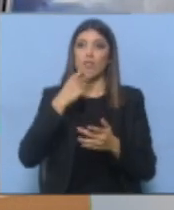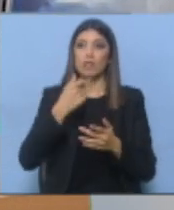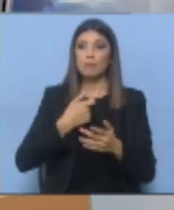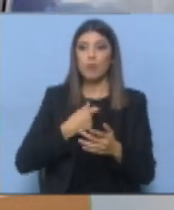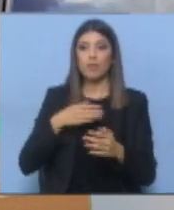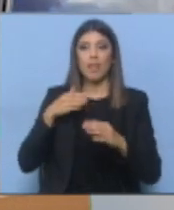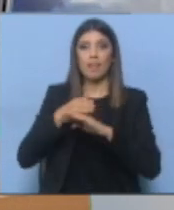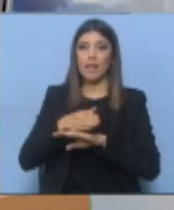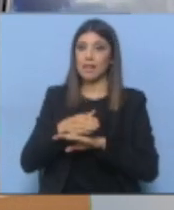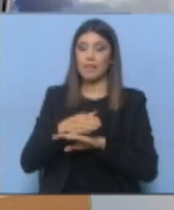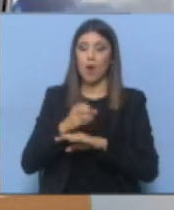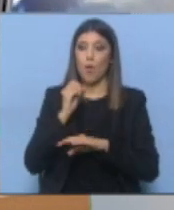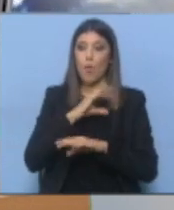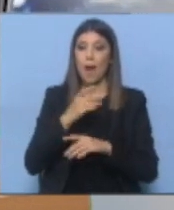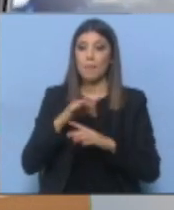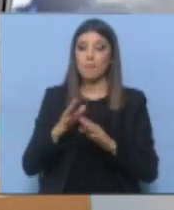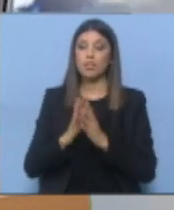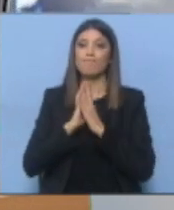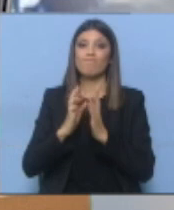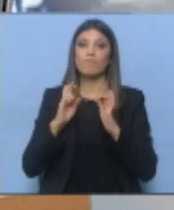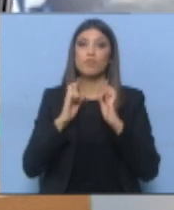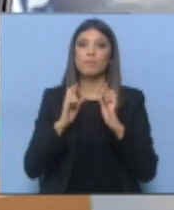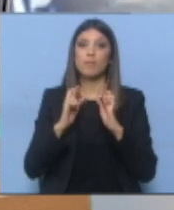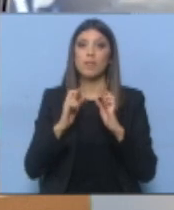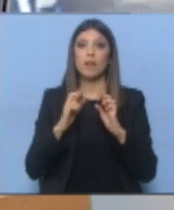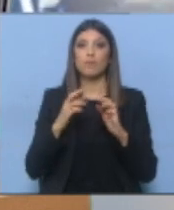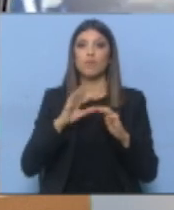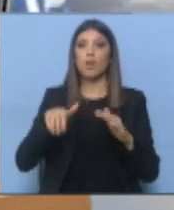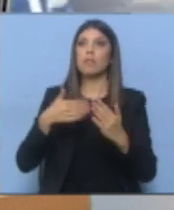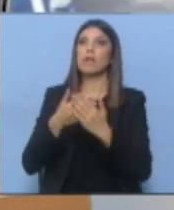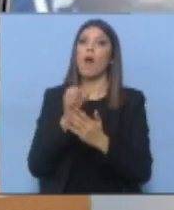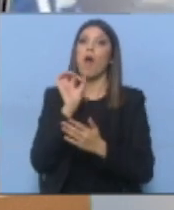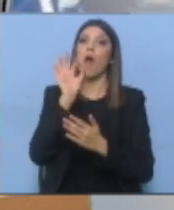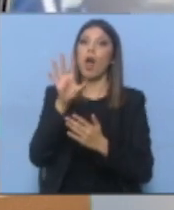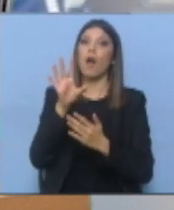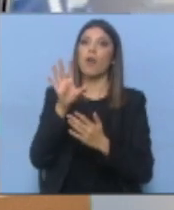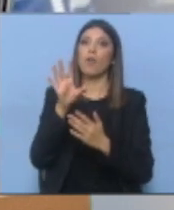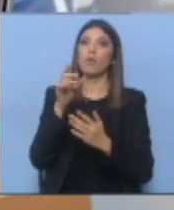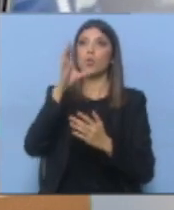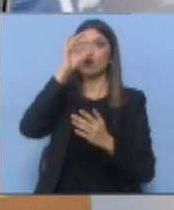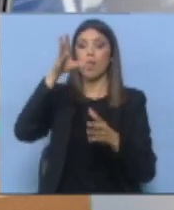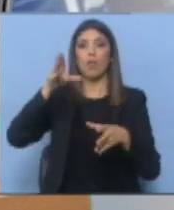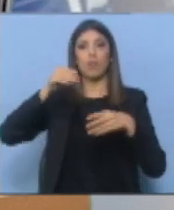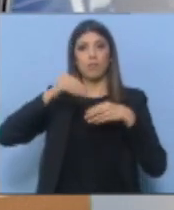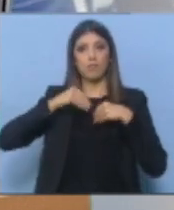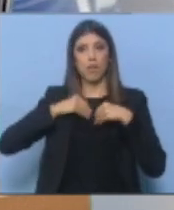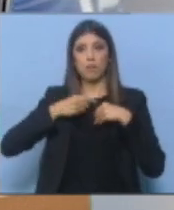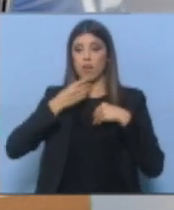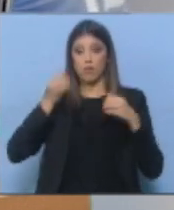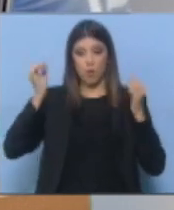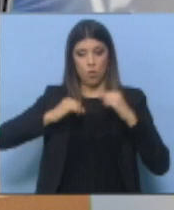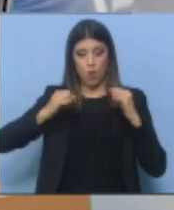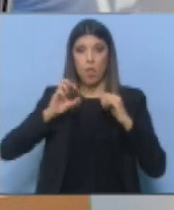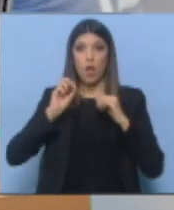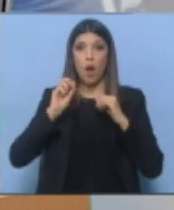as sugestões sejam acolhidas, mesmo que não concordem com a